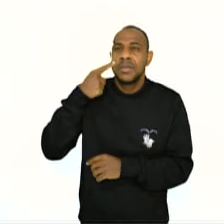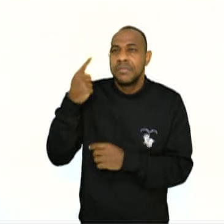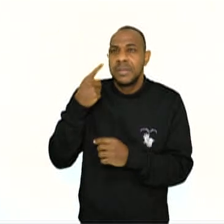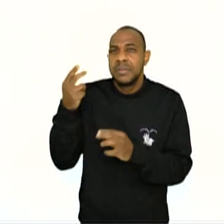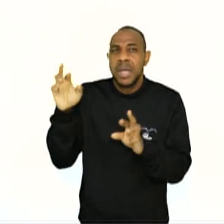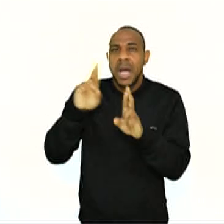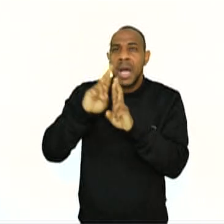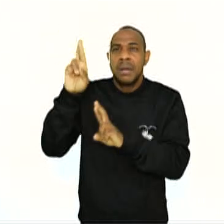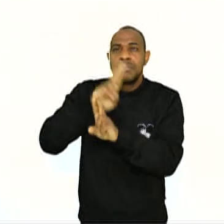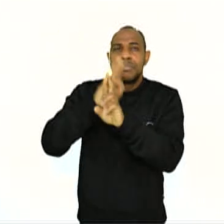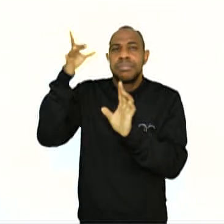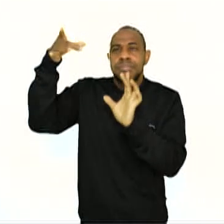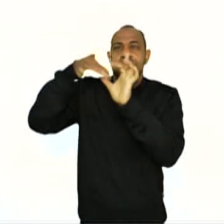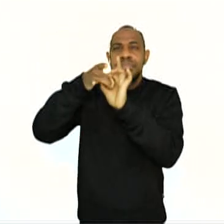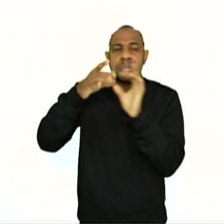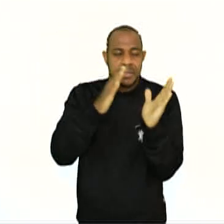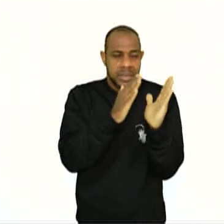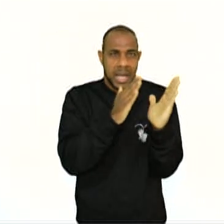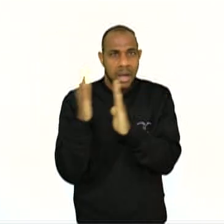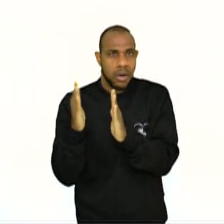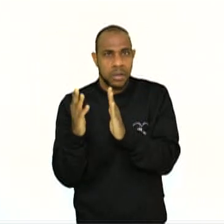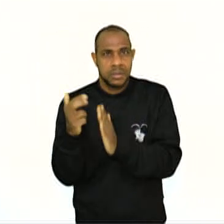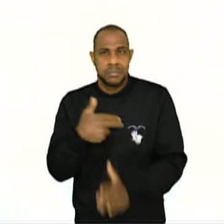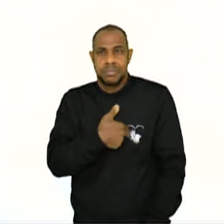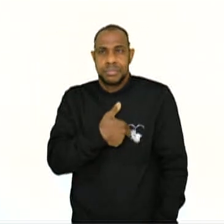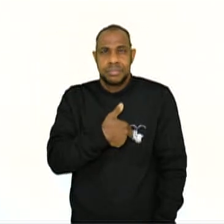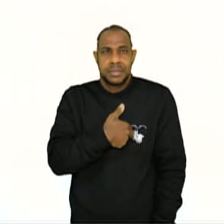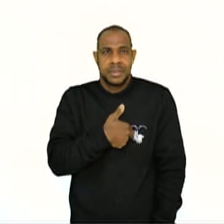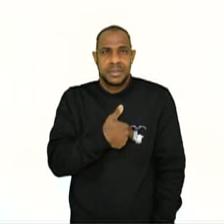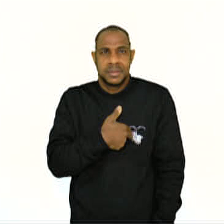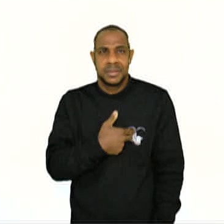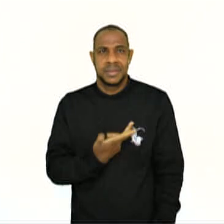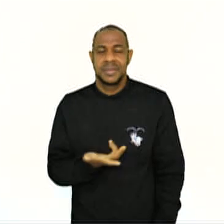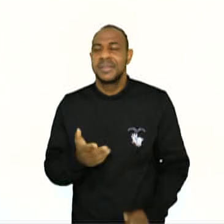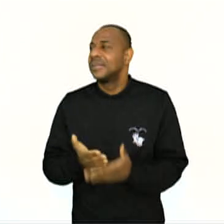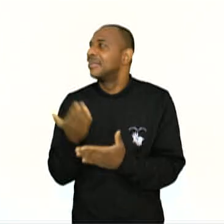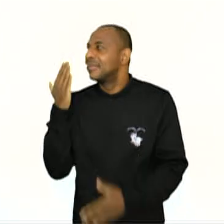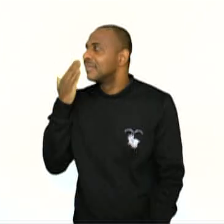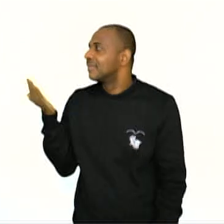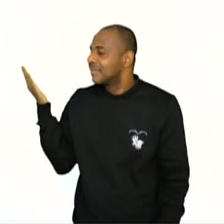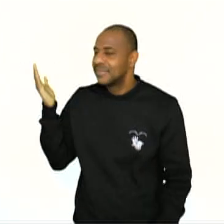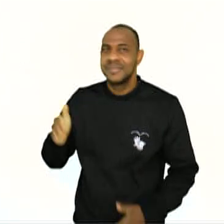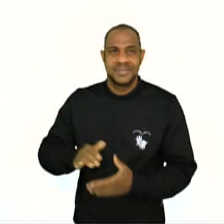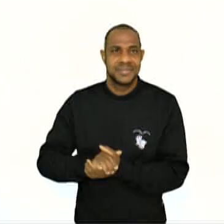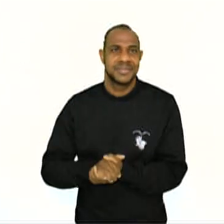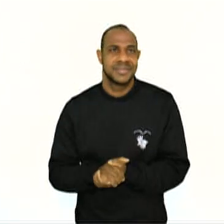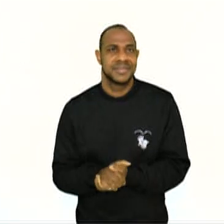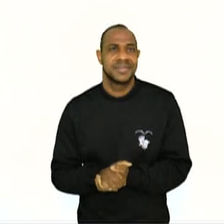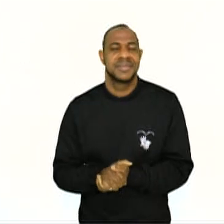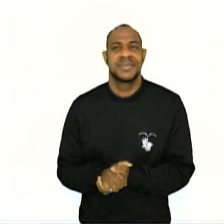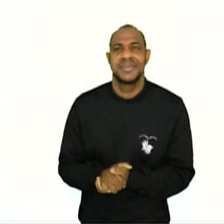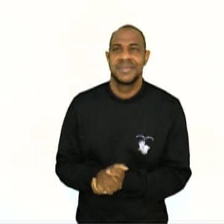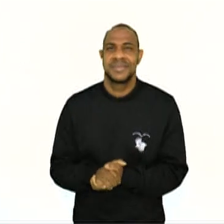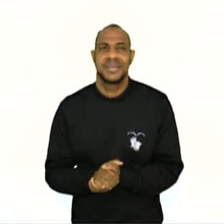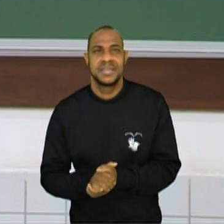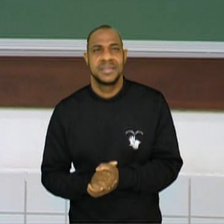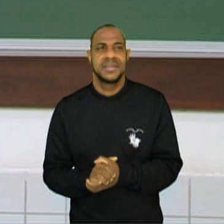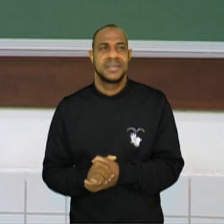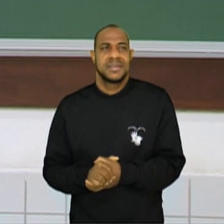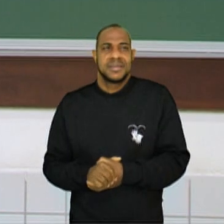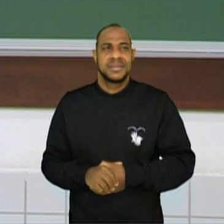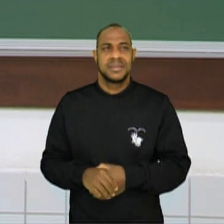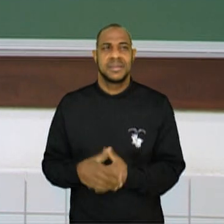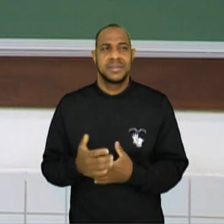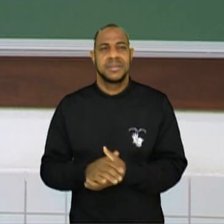associe na mesma ordem. Vargas e Goulart. Então, um se suicidou e o outro foi deposto, ok? Isso é o que